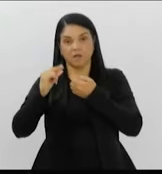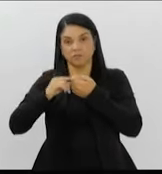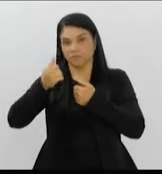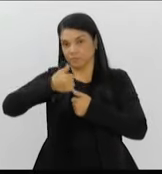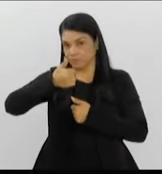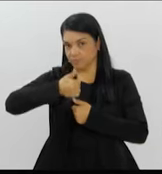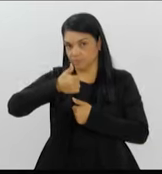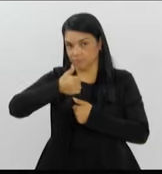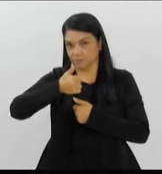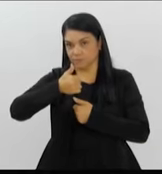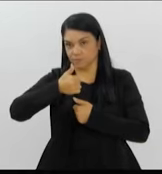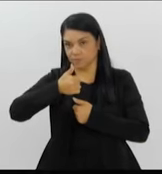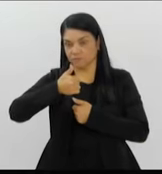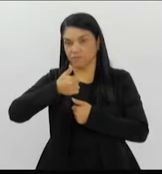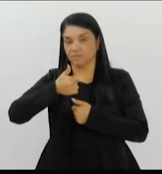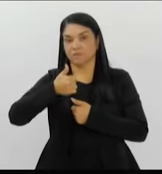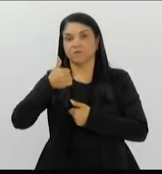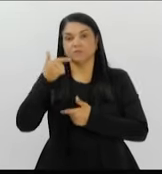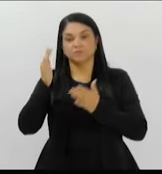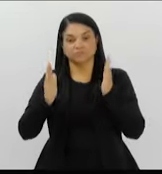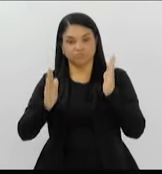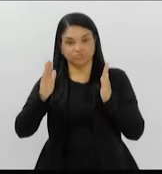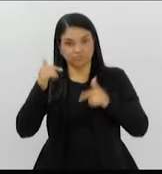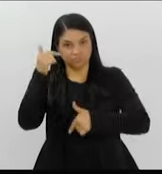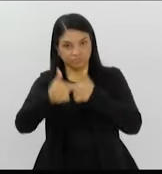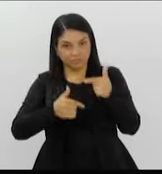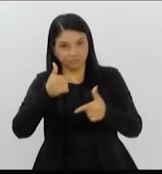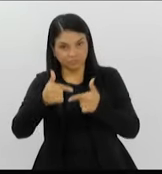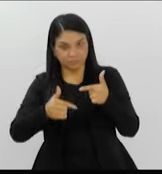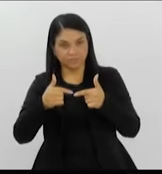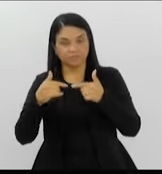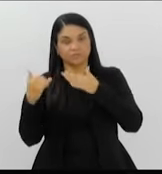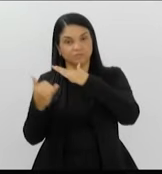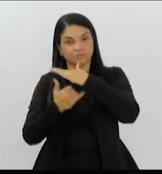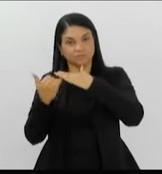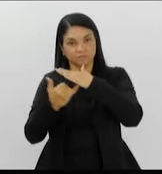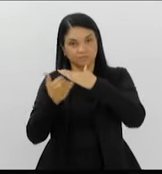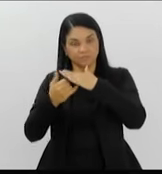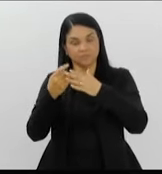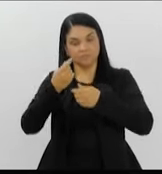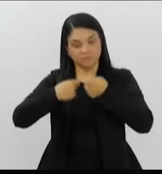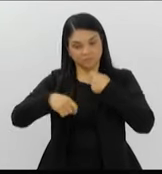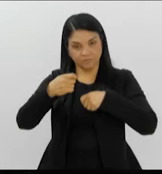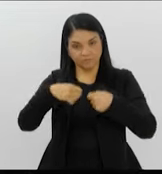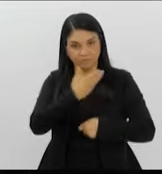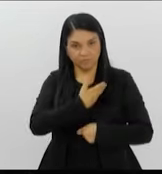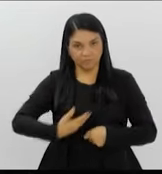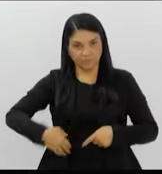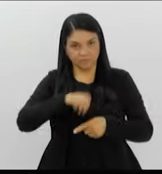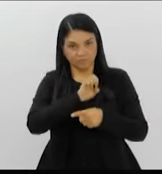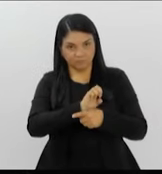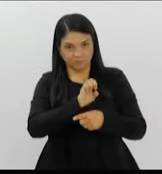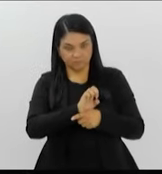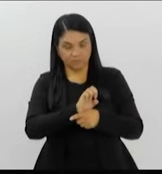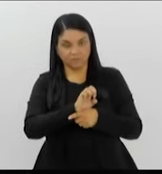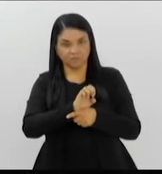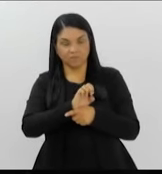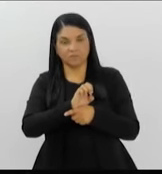1º. O expediente dos órgãos e entidades da administração pública estadual direta e